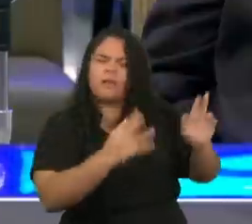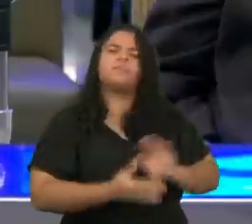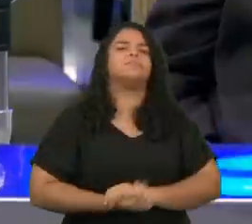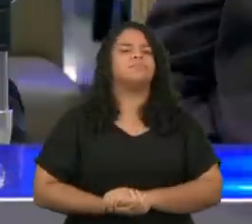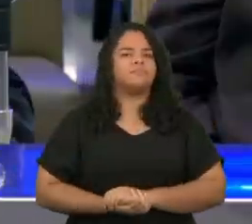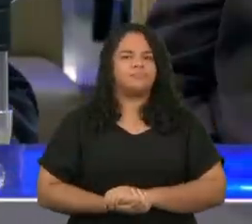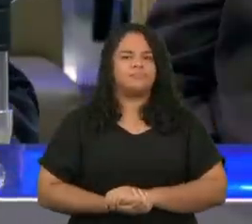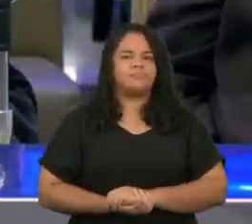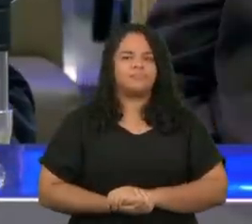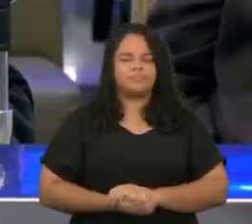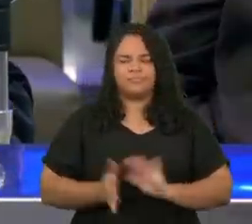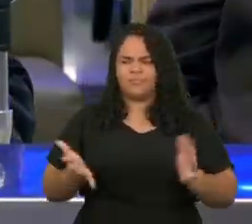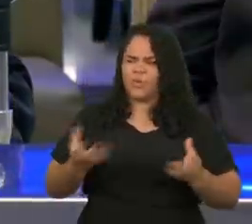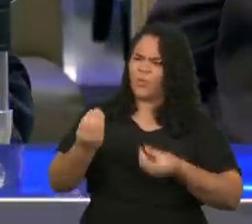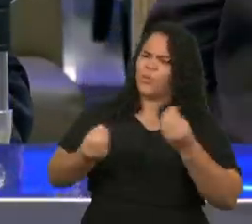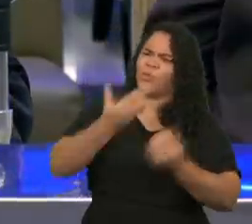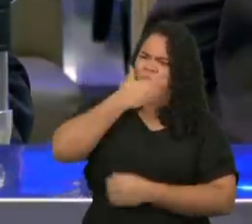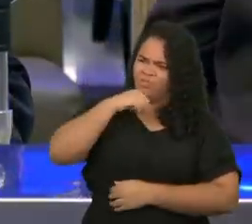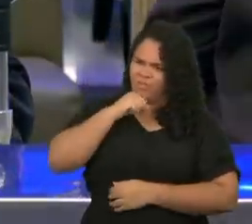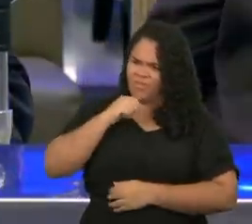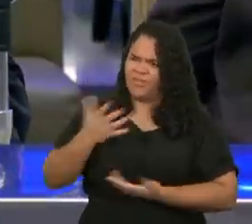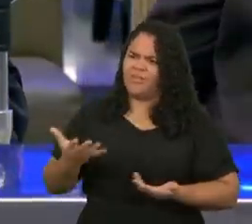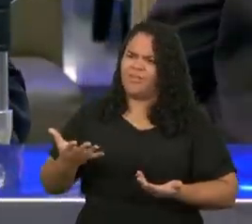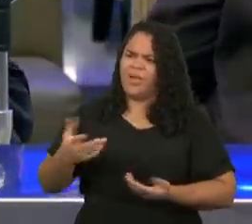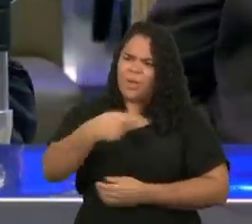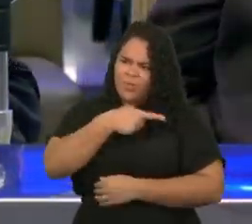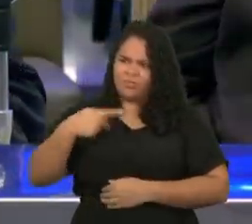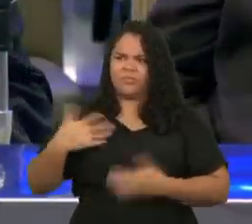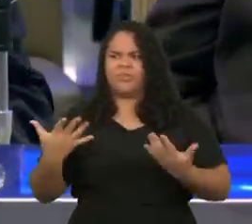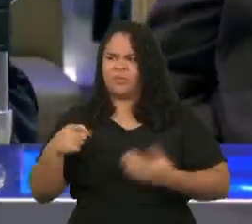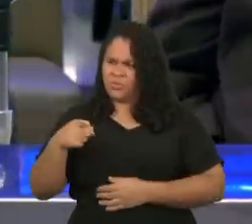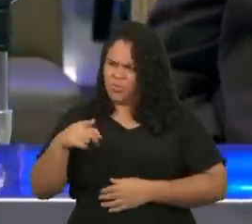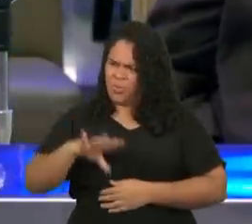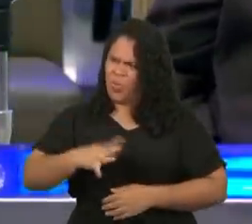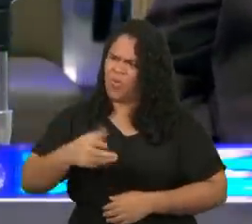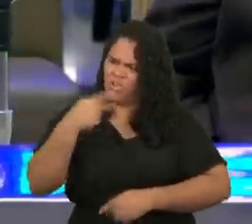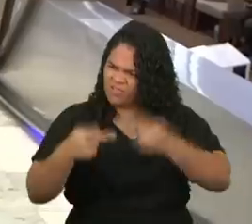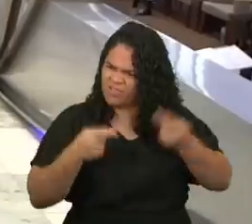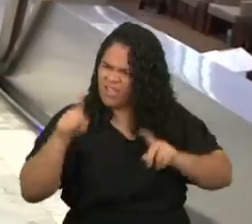mas pastor só tem coragem de falar isso é claro se sou eu que tenho que falar mesmo